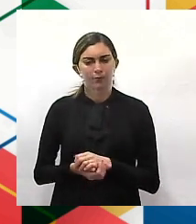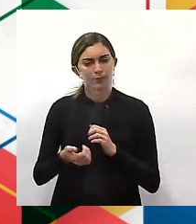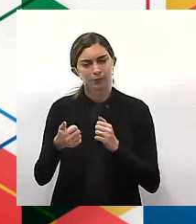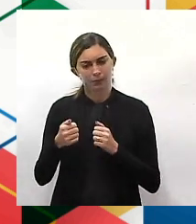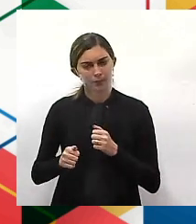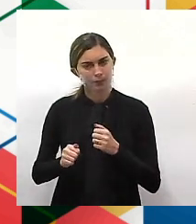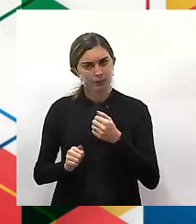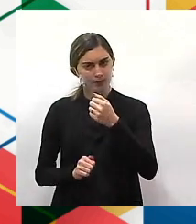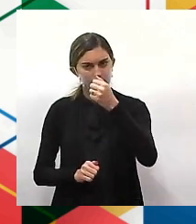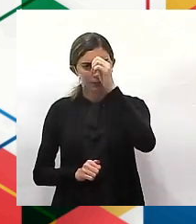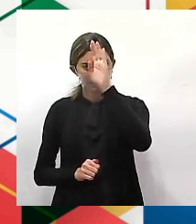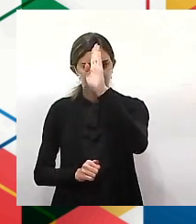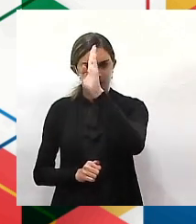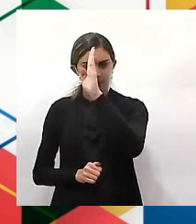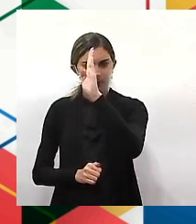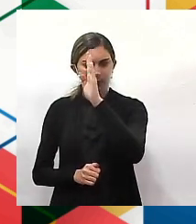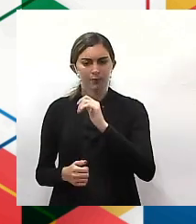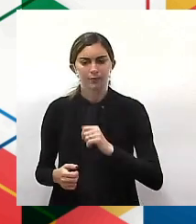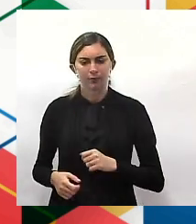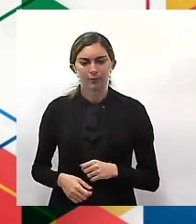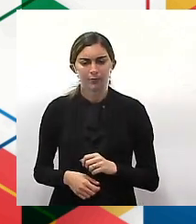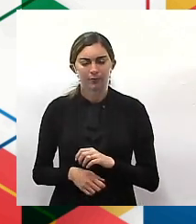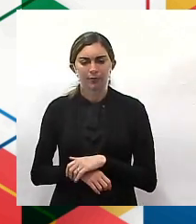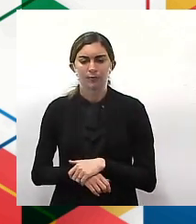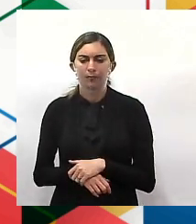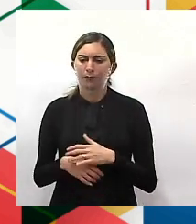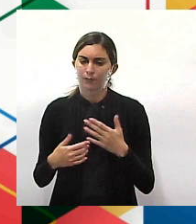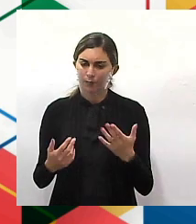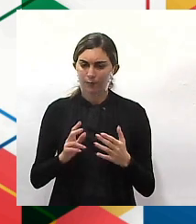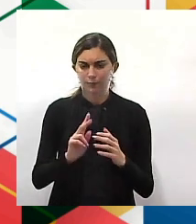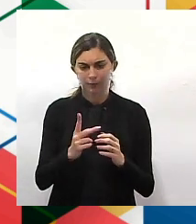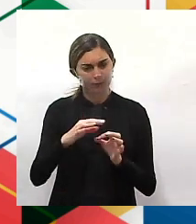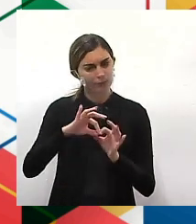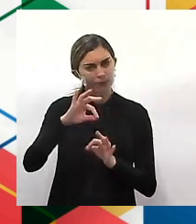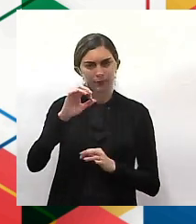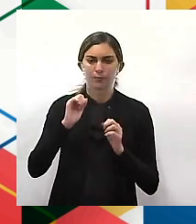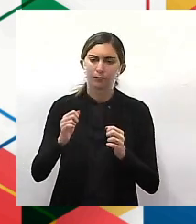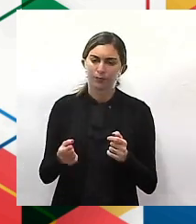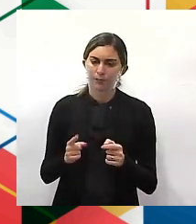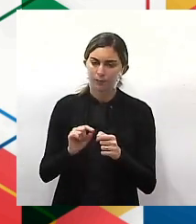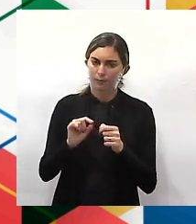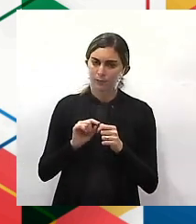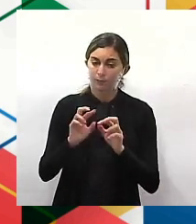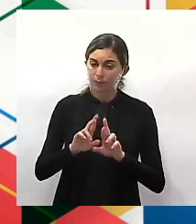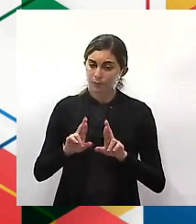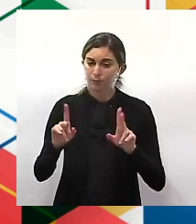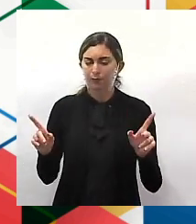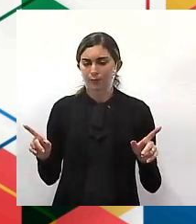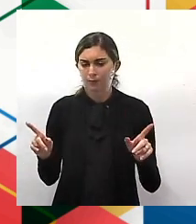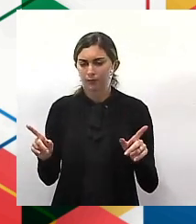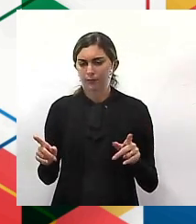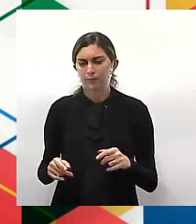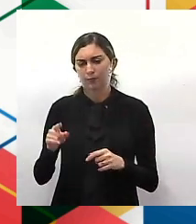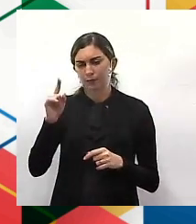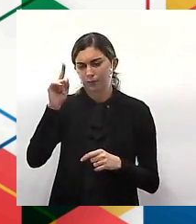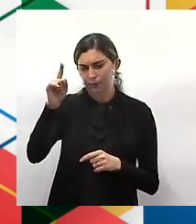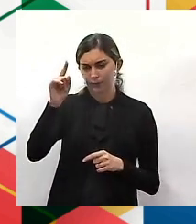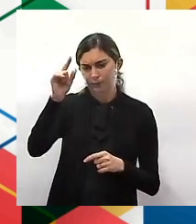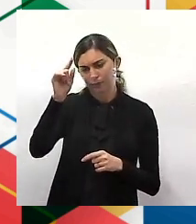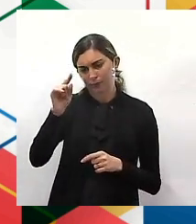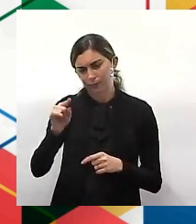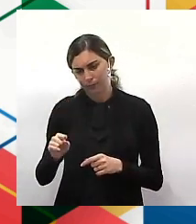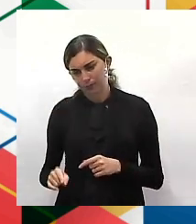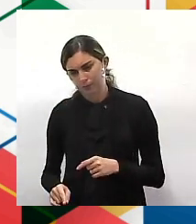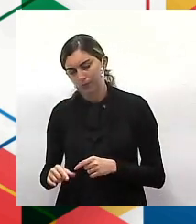B. E a altura está aqui. Claro, eu poderia fazer o contrário. Eu poderia pegar a altura vindo de lá de cima e